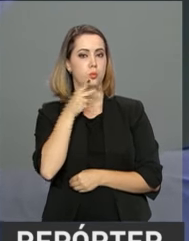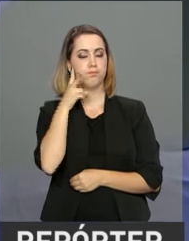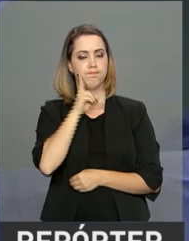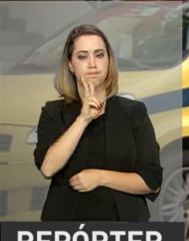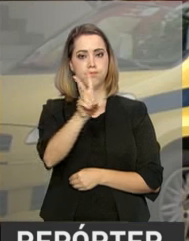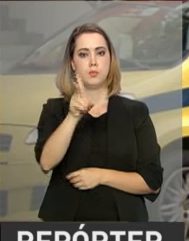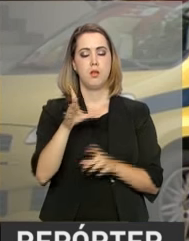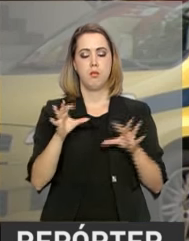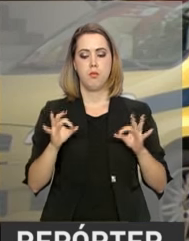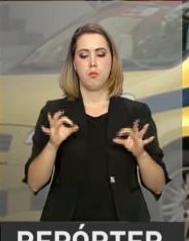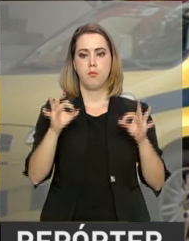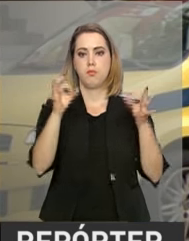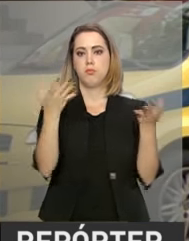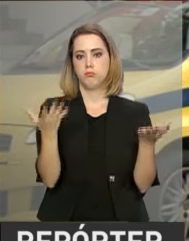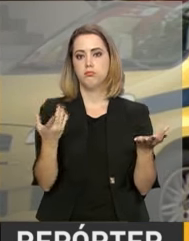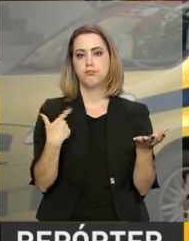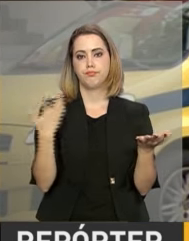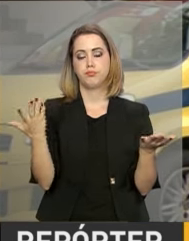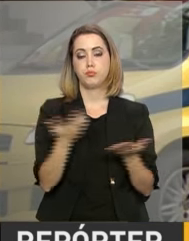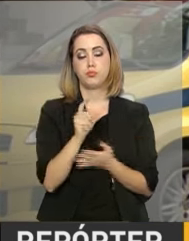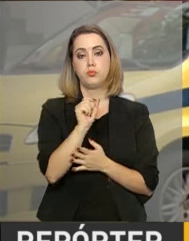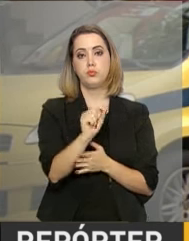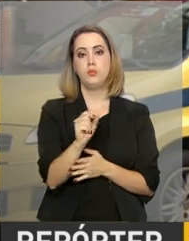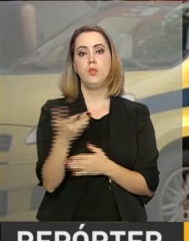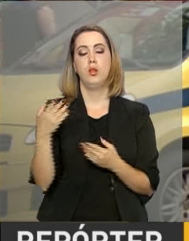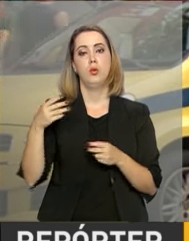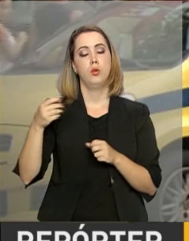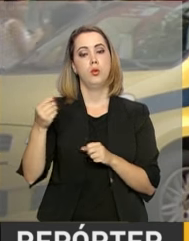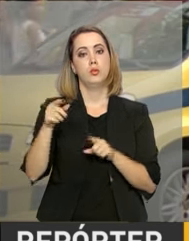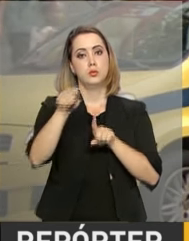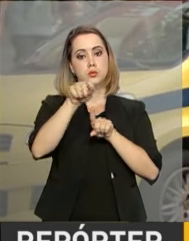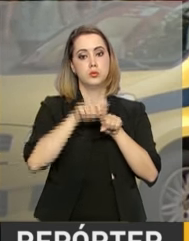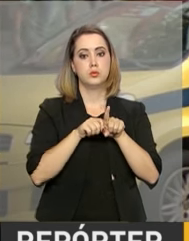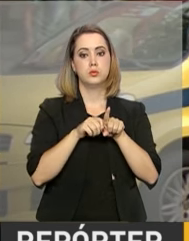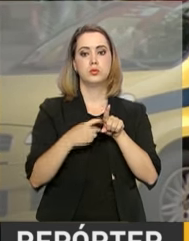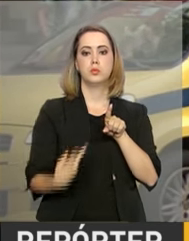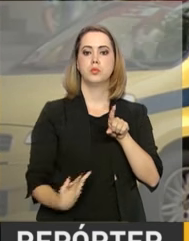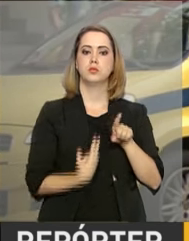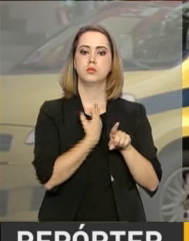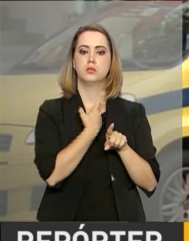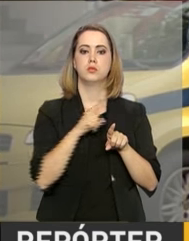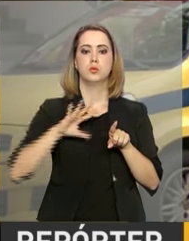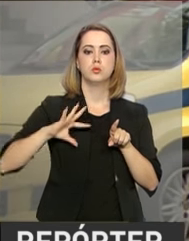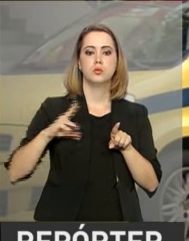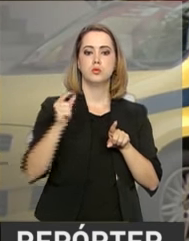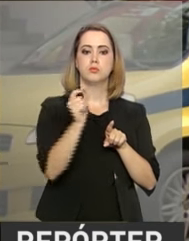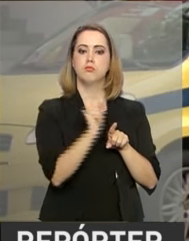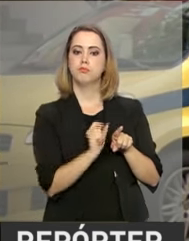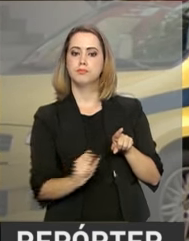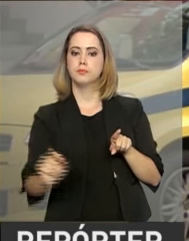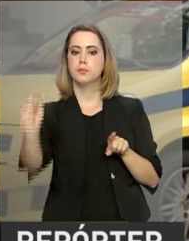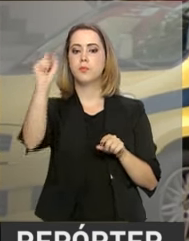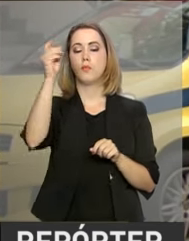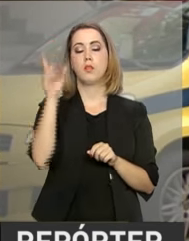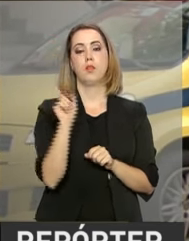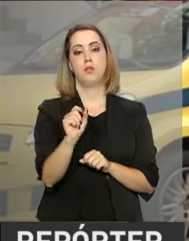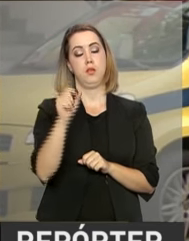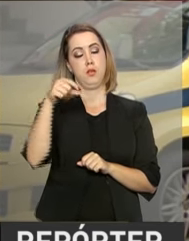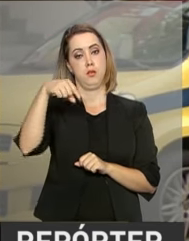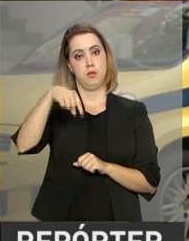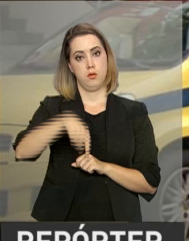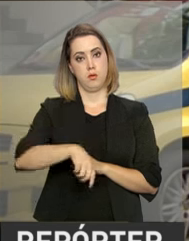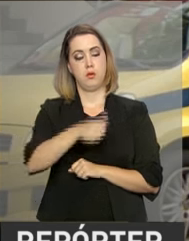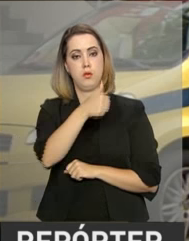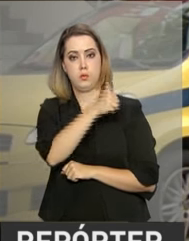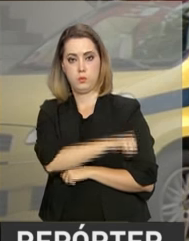câncer de mama durante o mês do Outubro Rosa o multirão de cirurgias reconstrutoras acontecem em todo o país só no hospital federal